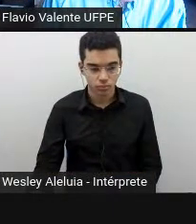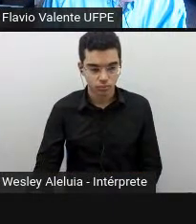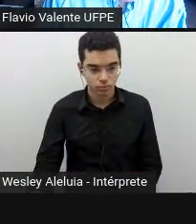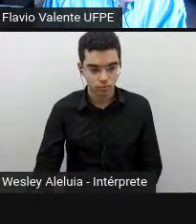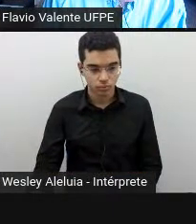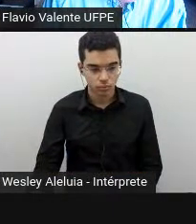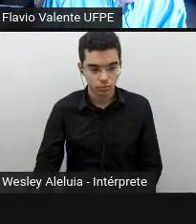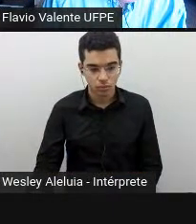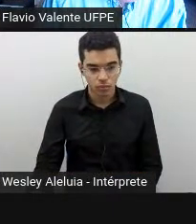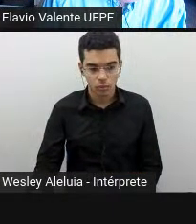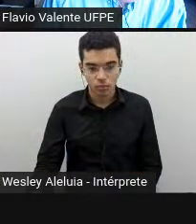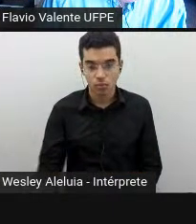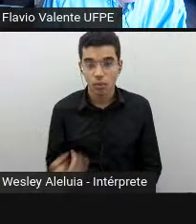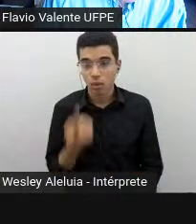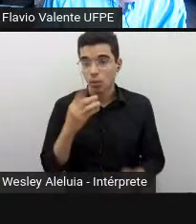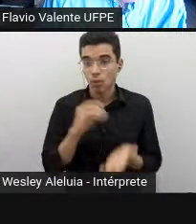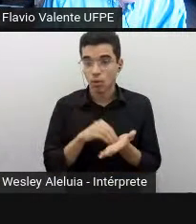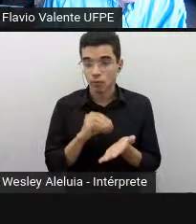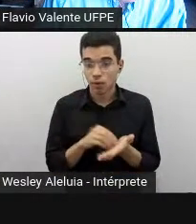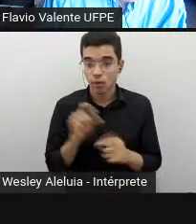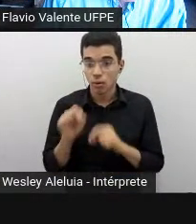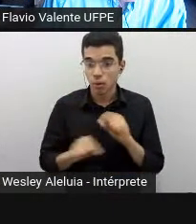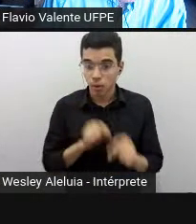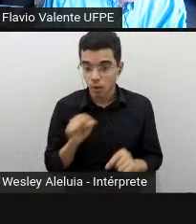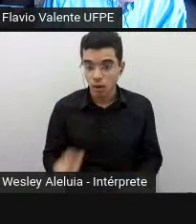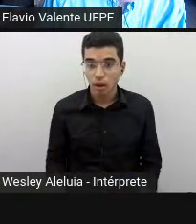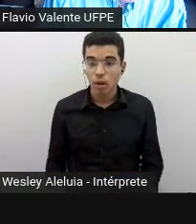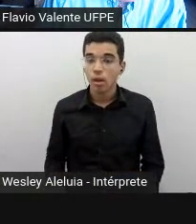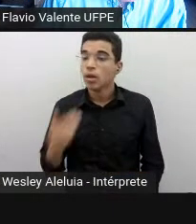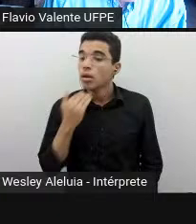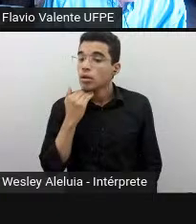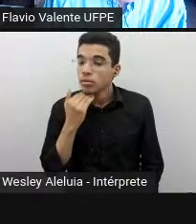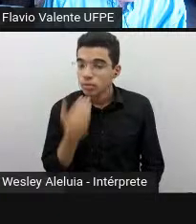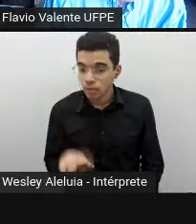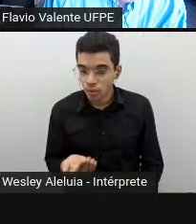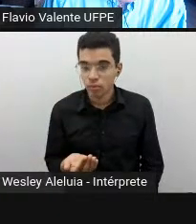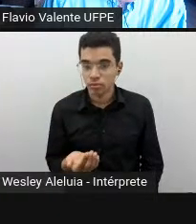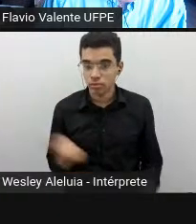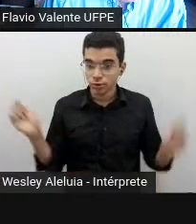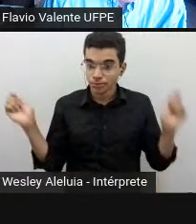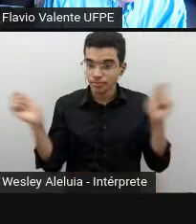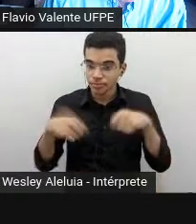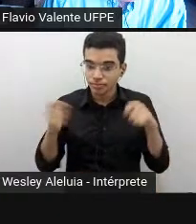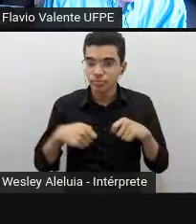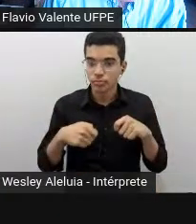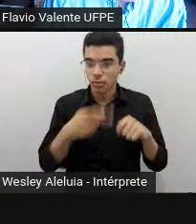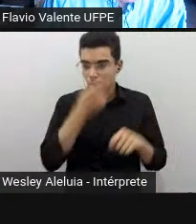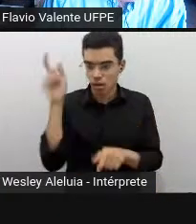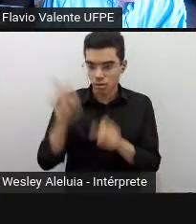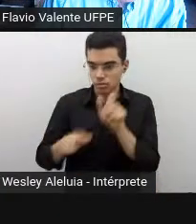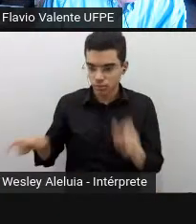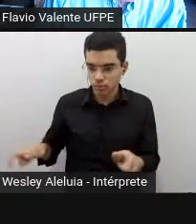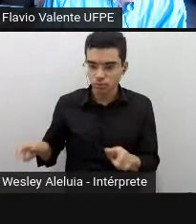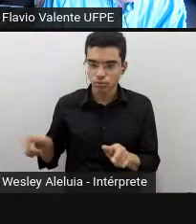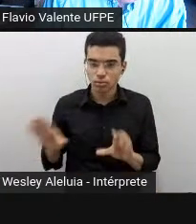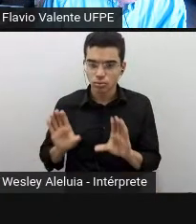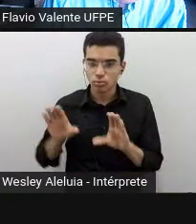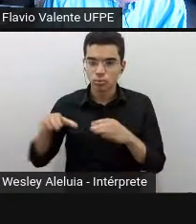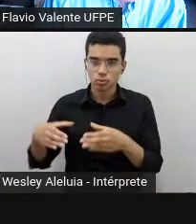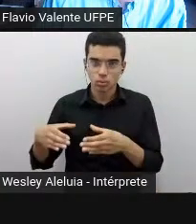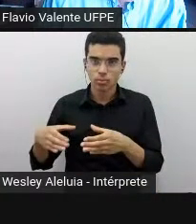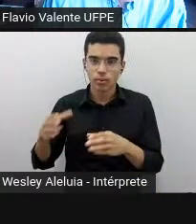Uma das lacunas foi que não houve um apoderamento suficiente por parte dos titulares de direito, especialmente pelos grupos sociais mais